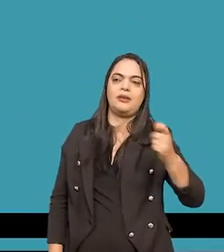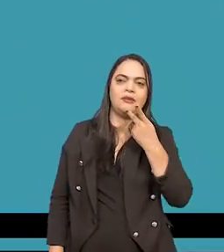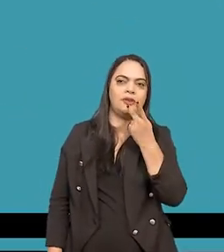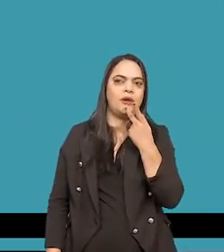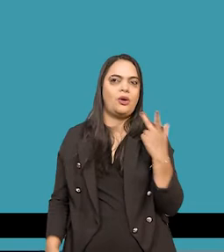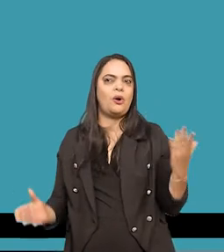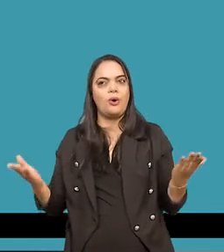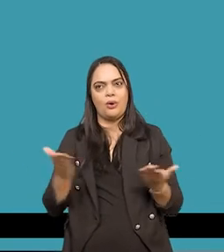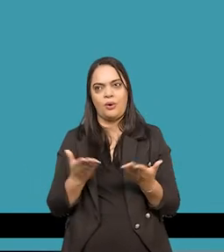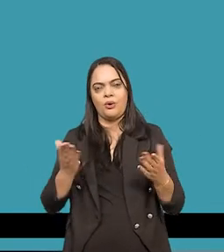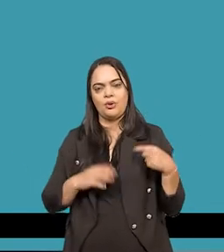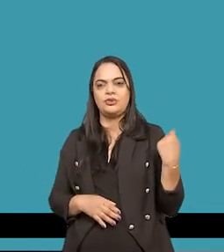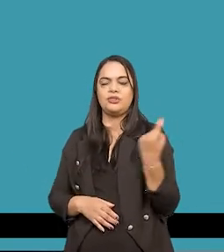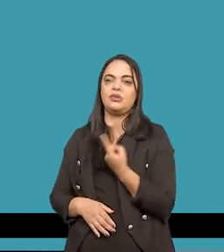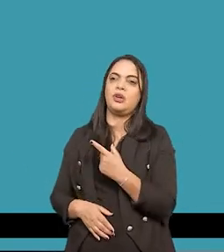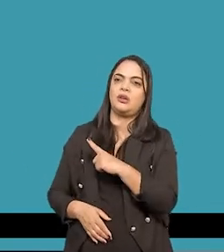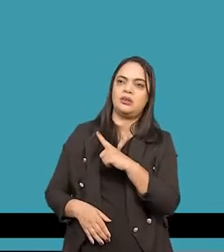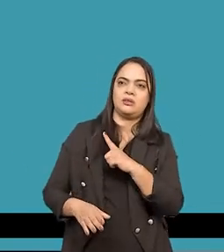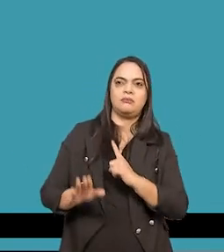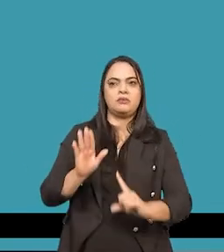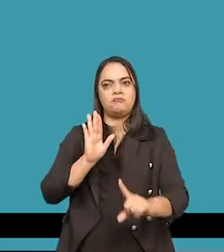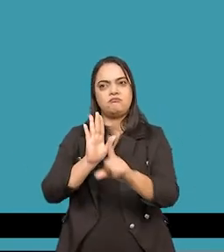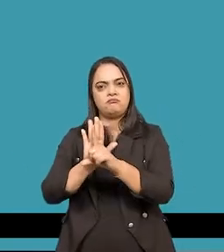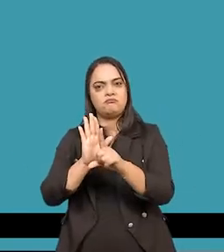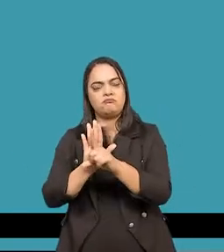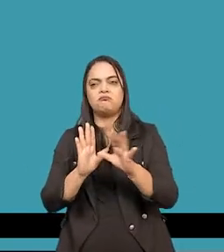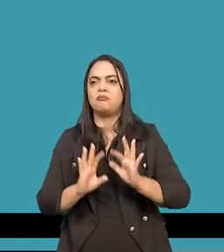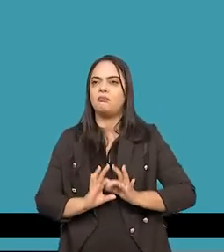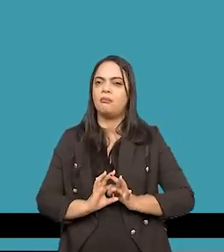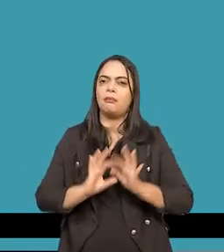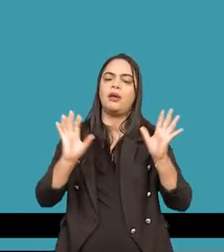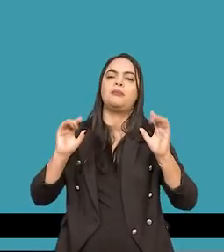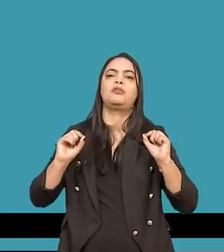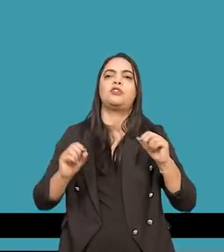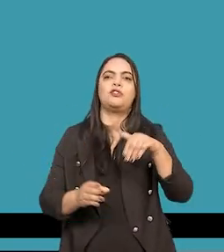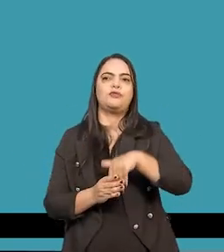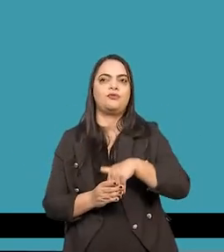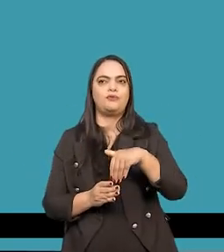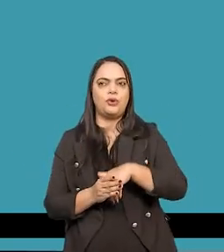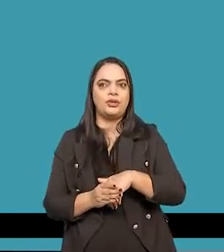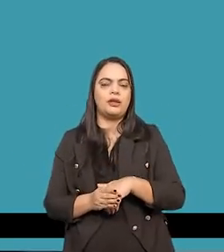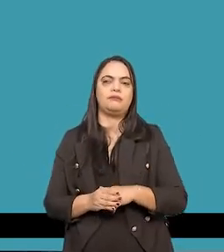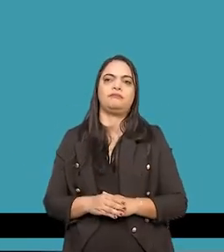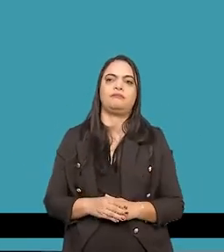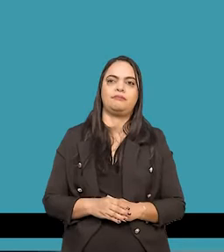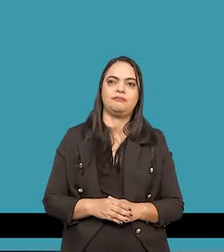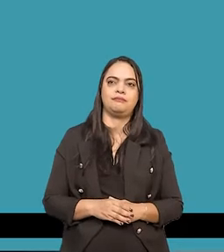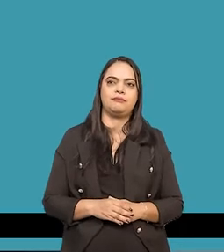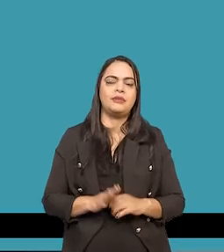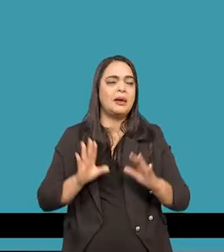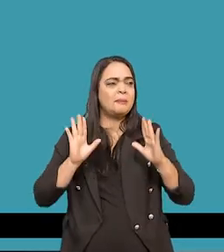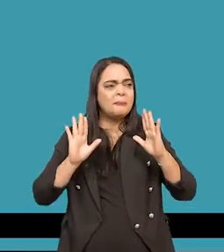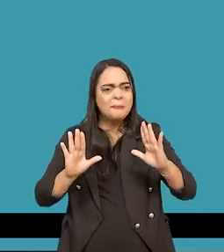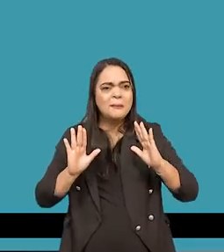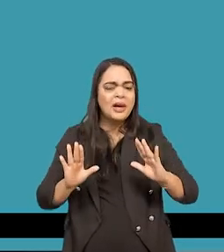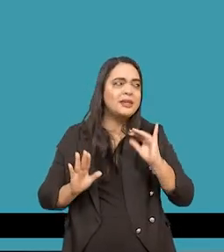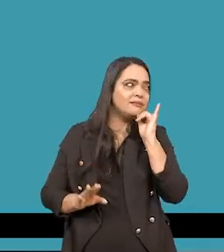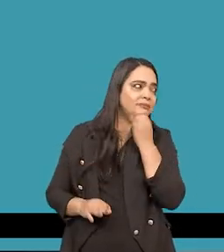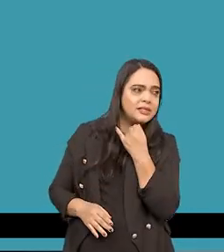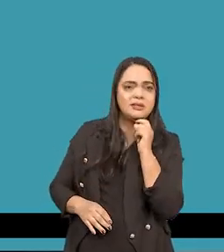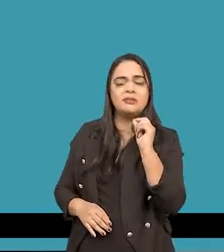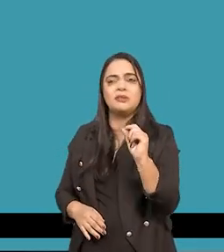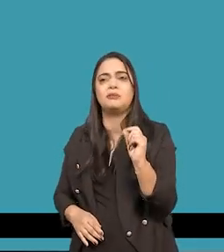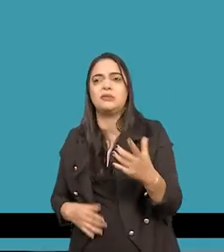hoje nós possuímos as leis que nos permitem votar e ser votadas, né? Mas ainda,